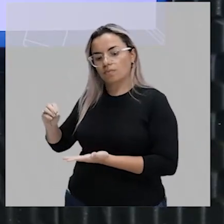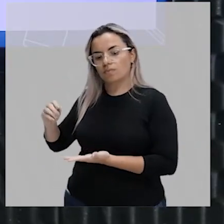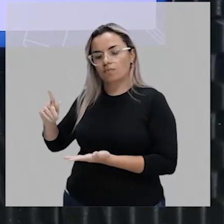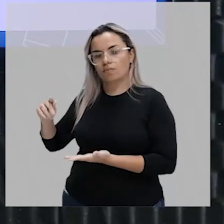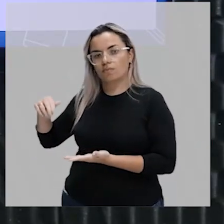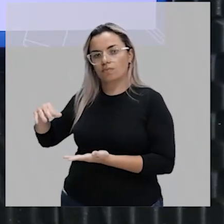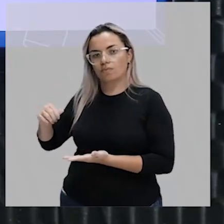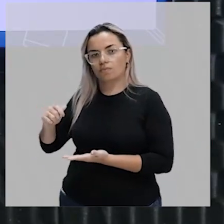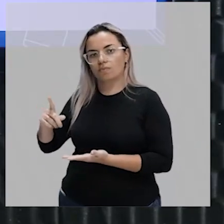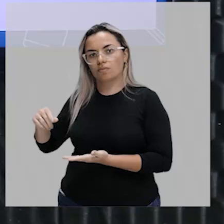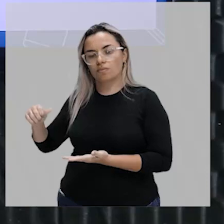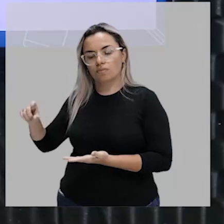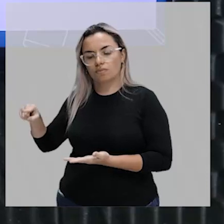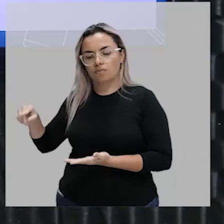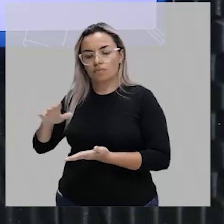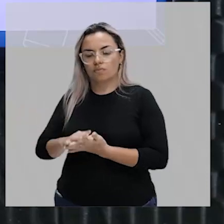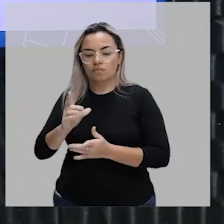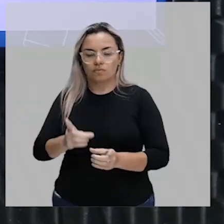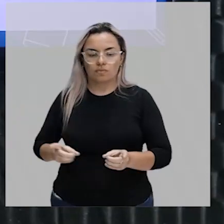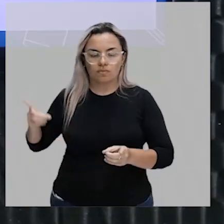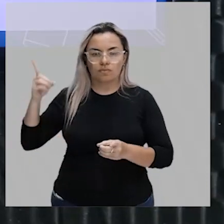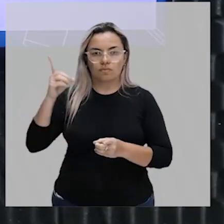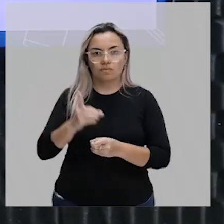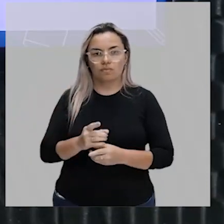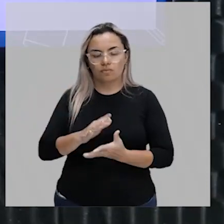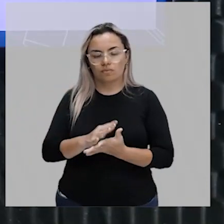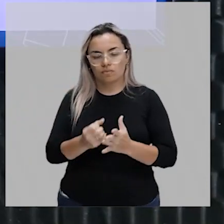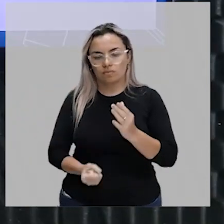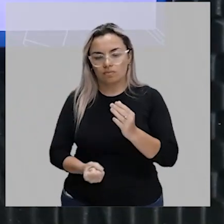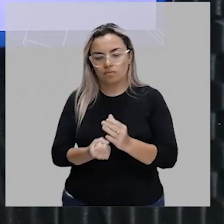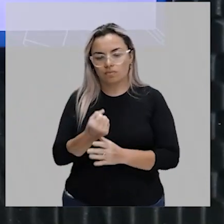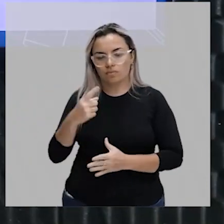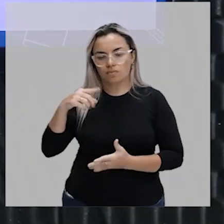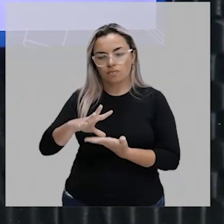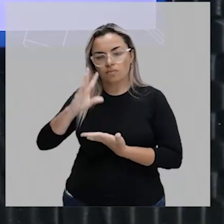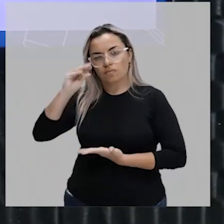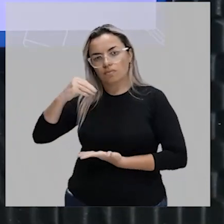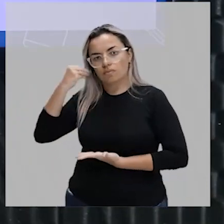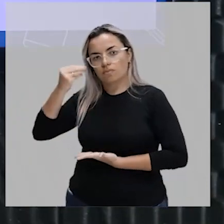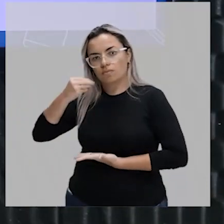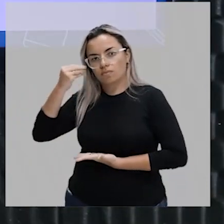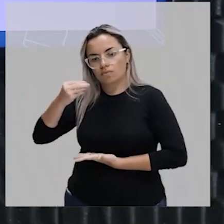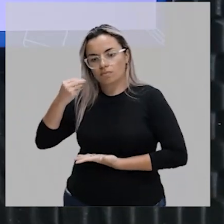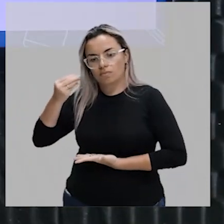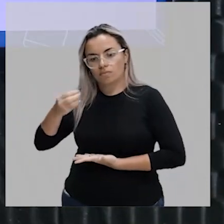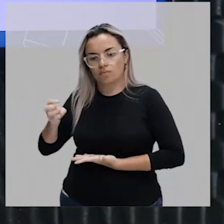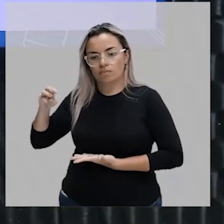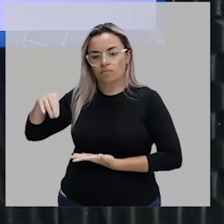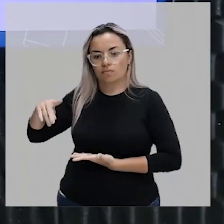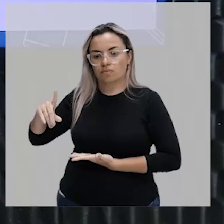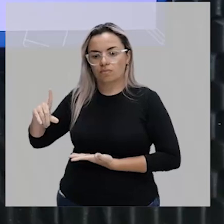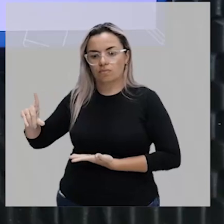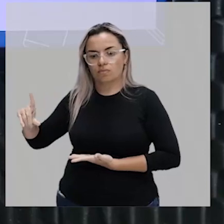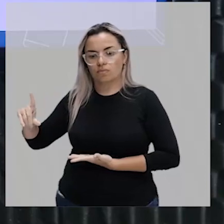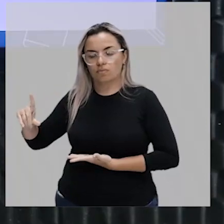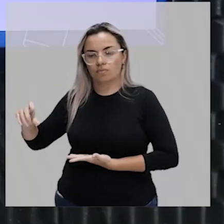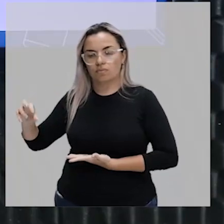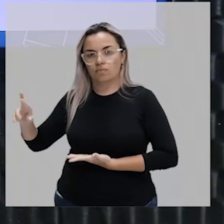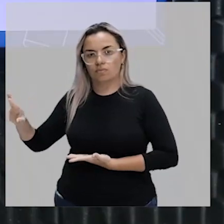ele encontrou bases nitrogenadas. Foram formadas bases nitrogenadas no experimento de Urey e